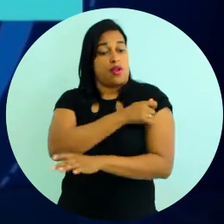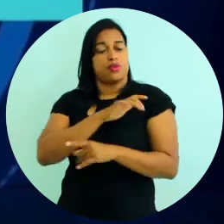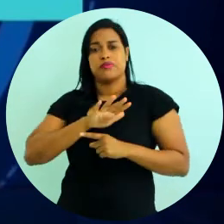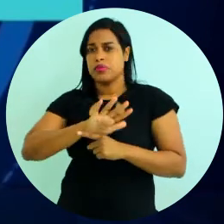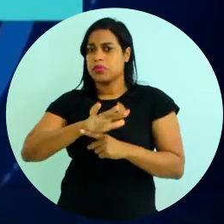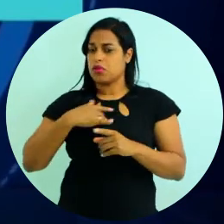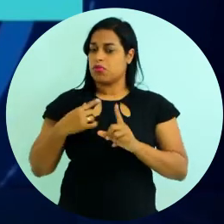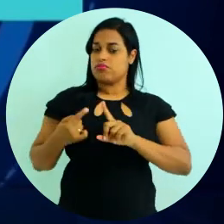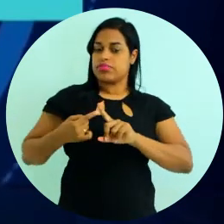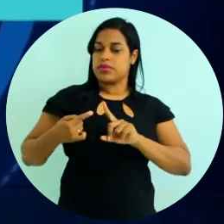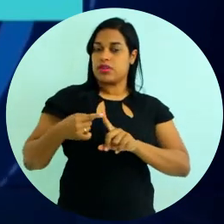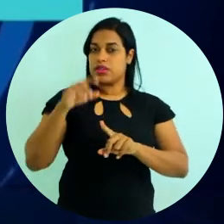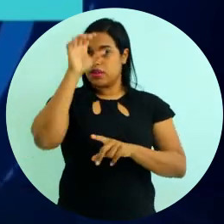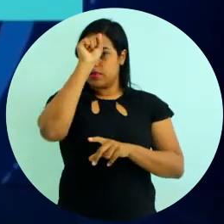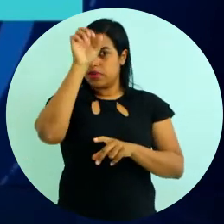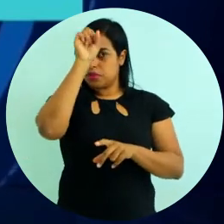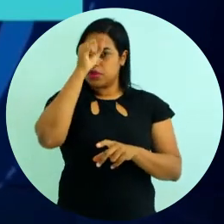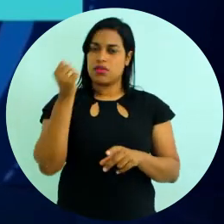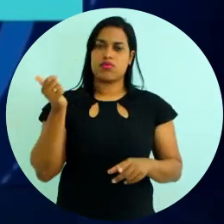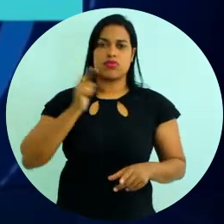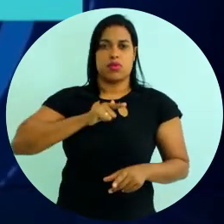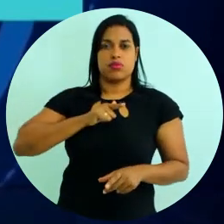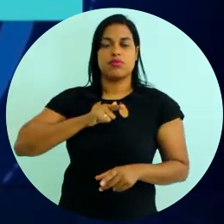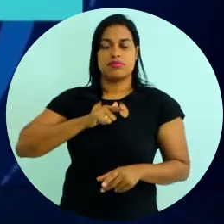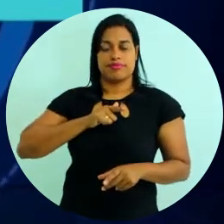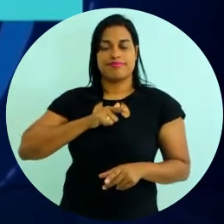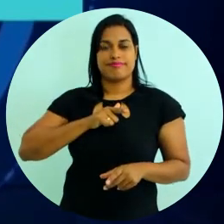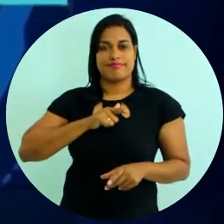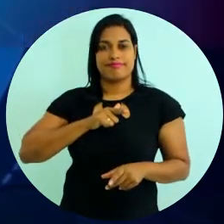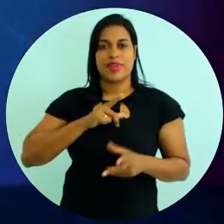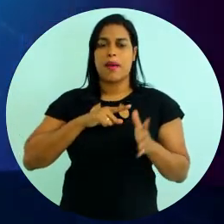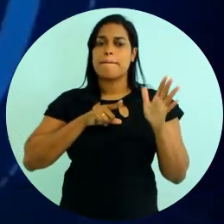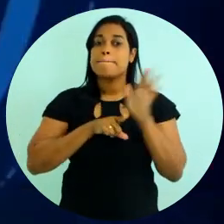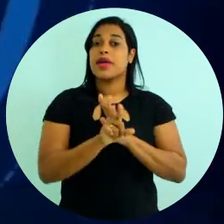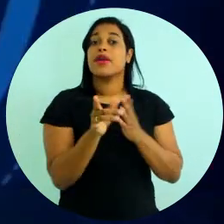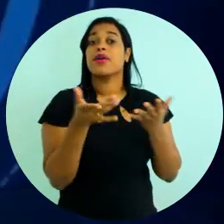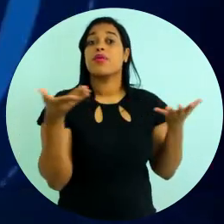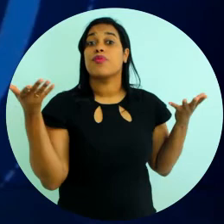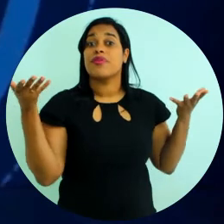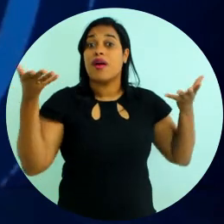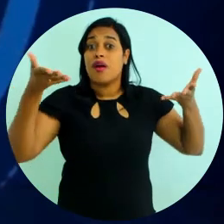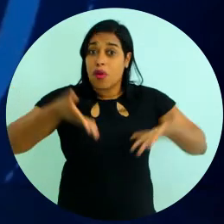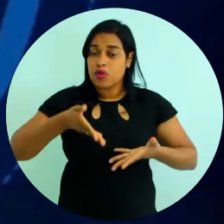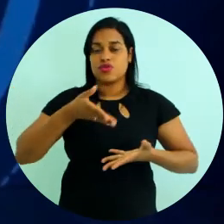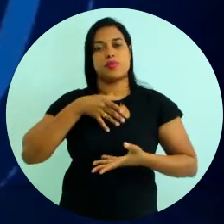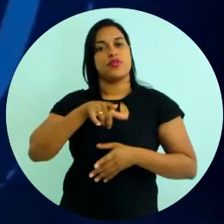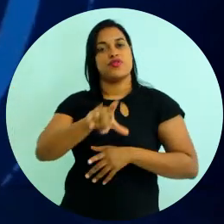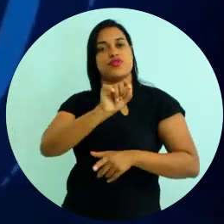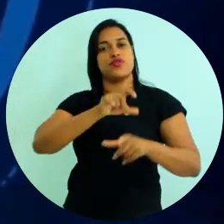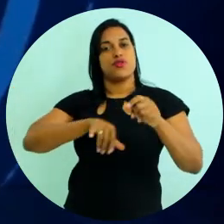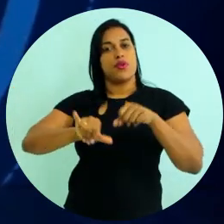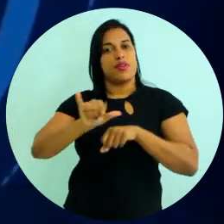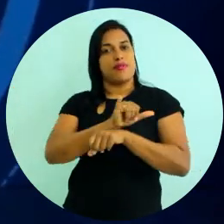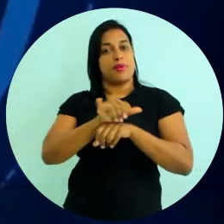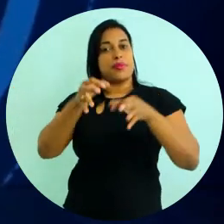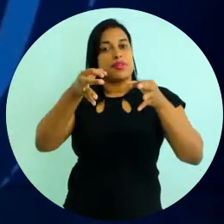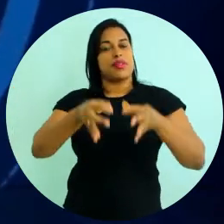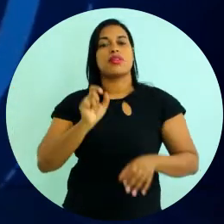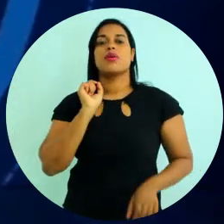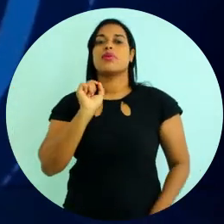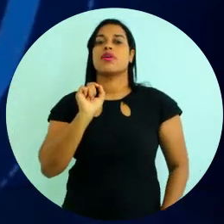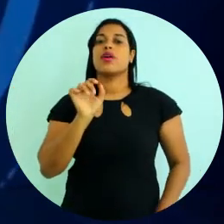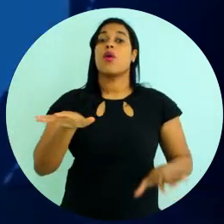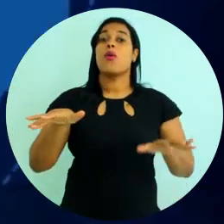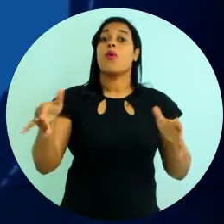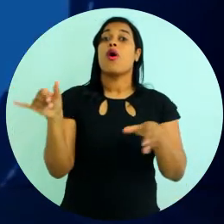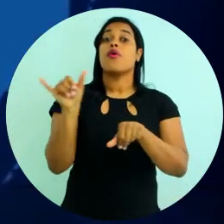estudante demonstrará se o objetivo de aprendizagem foi atingido. Logo, a pergunta-chave para se escolher a ferramenta mais